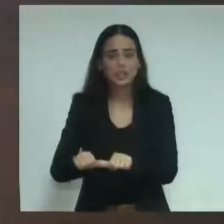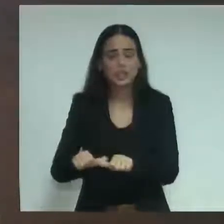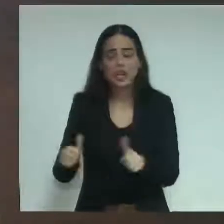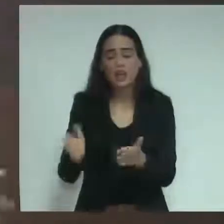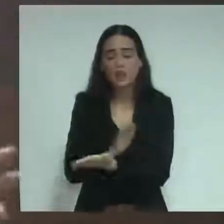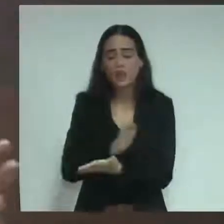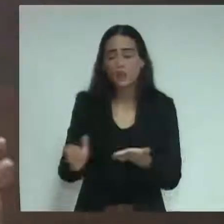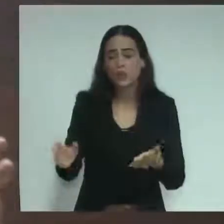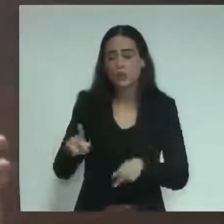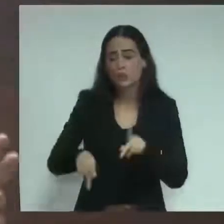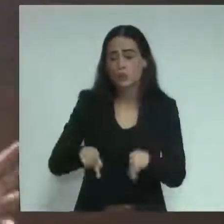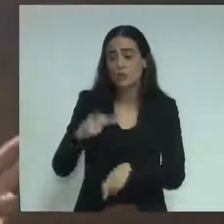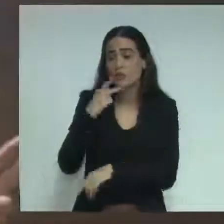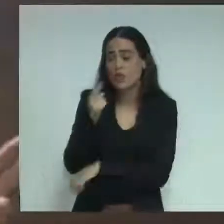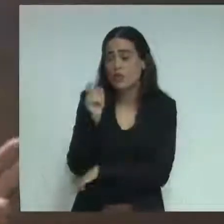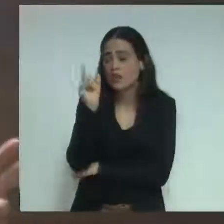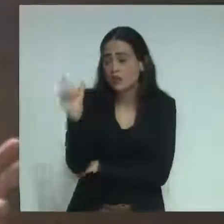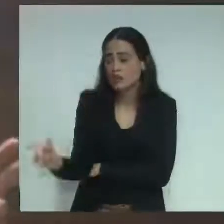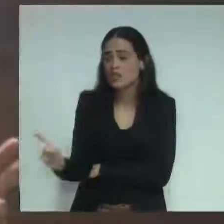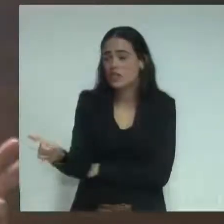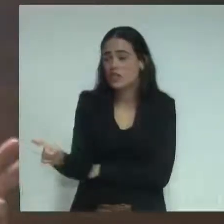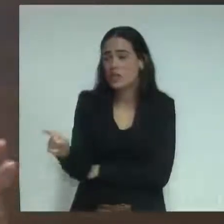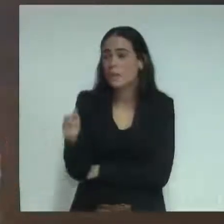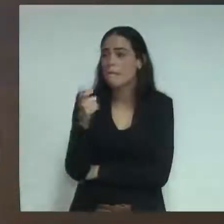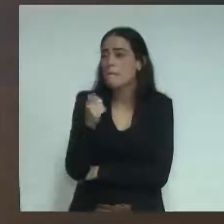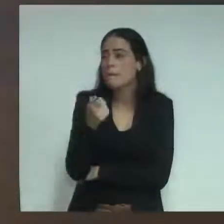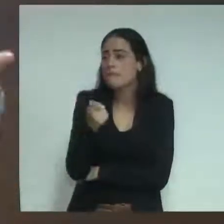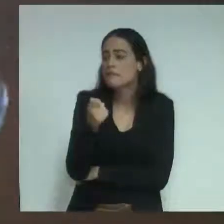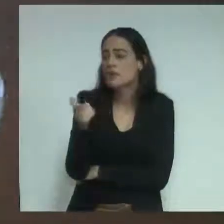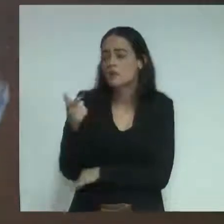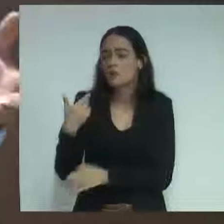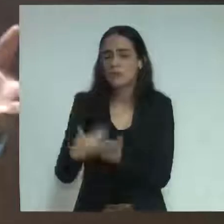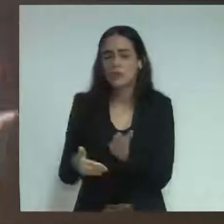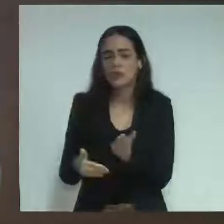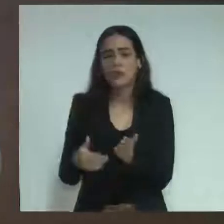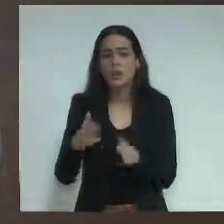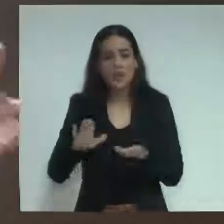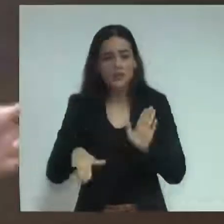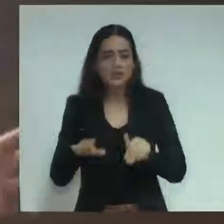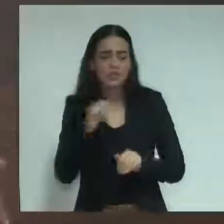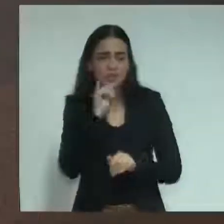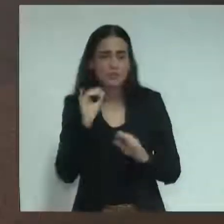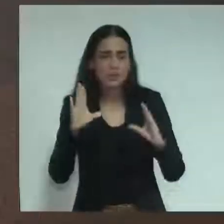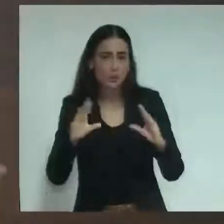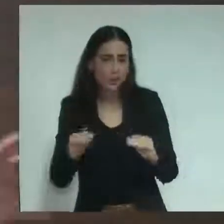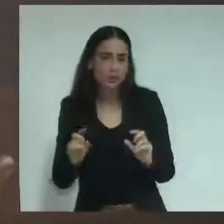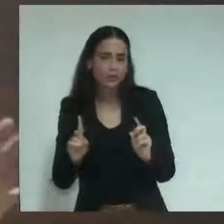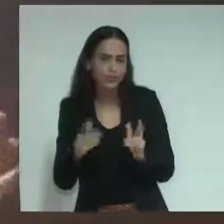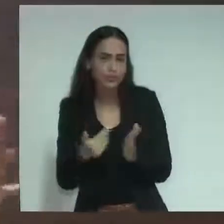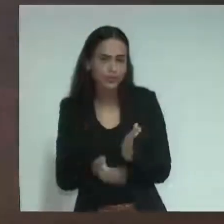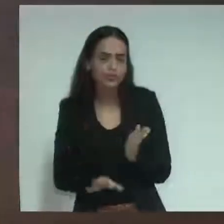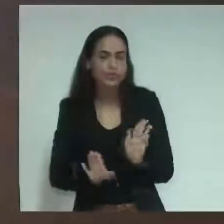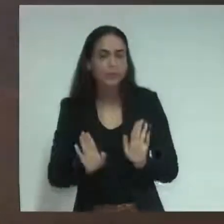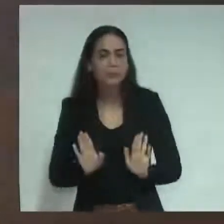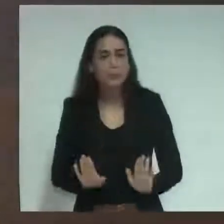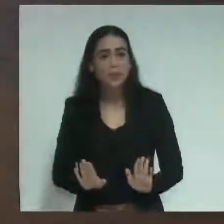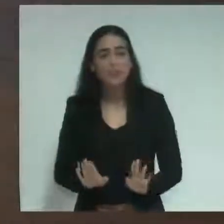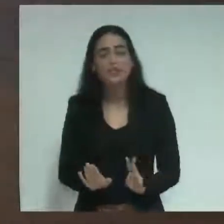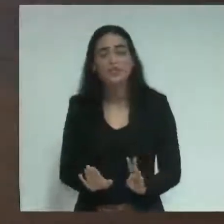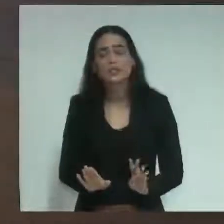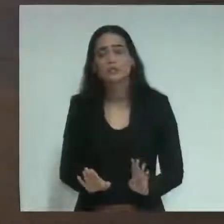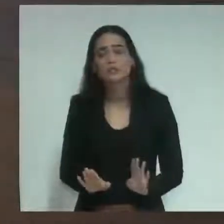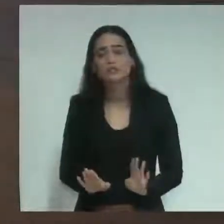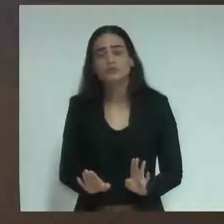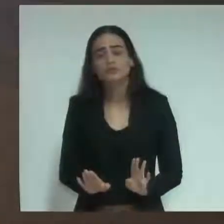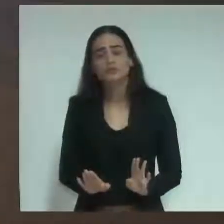vocês, perderam. Eu não perdi nada. Perdi talvez a minha noite, mas como eu durmo muito pouco, não alterou, mas será